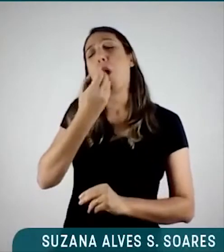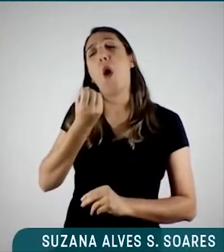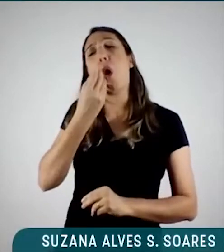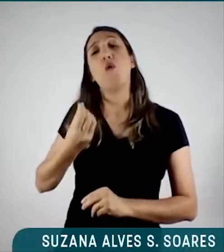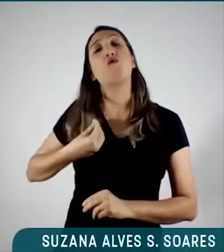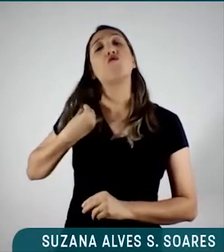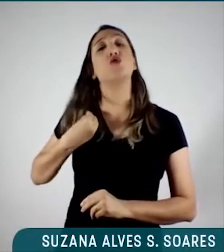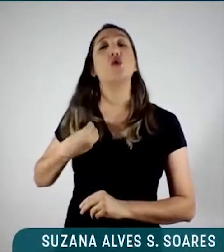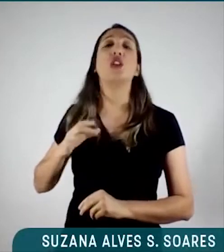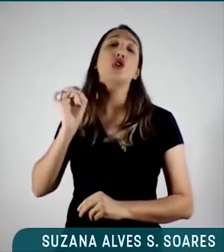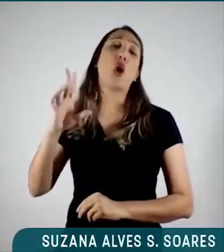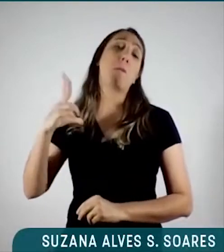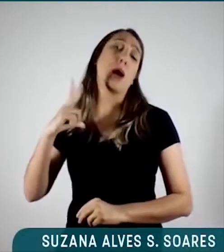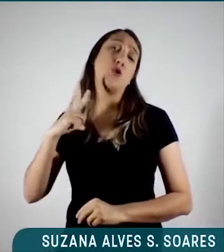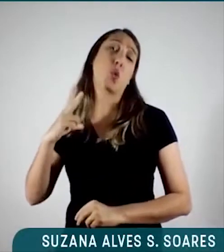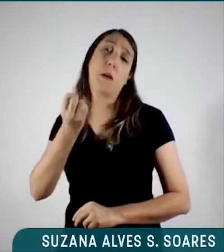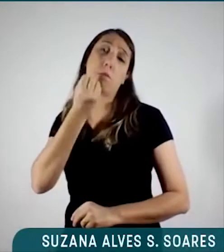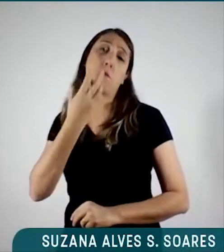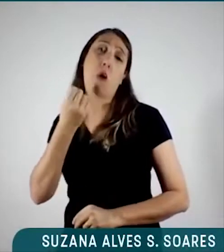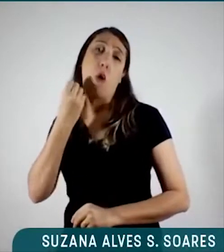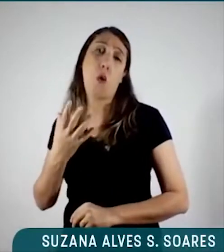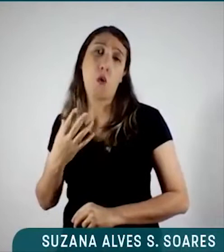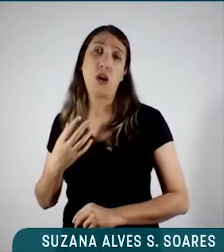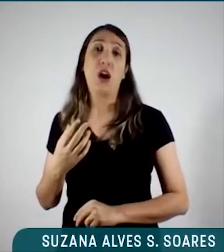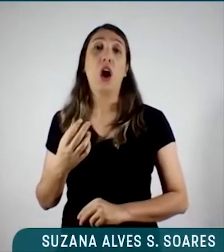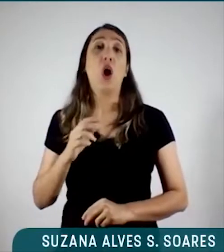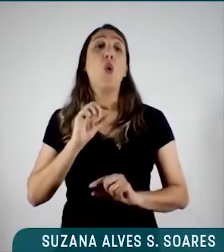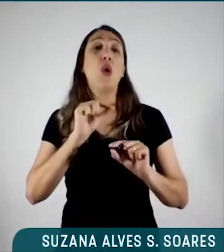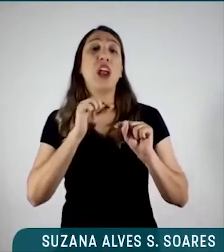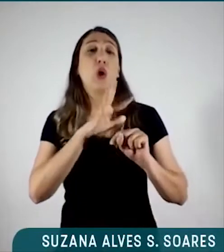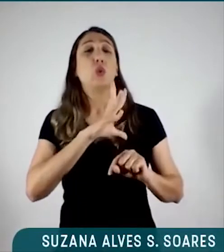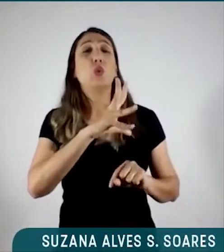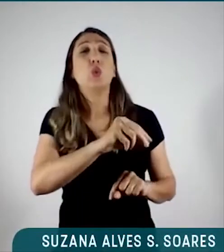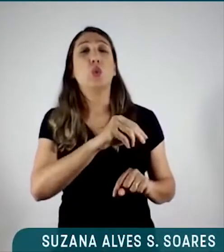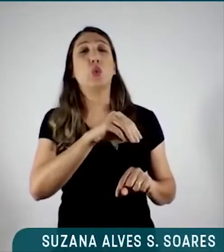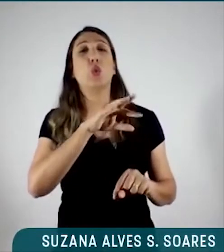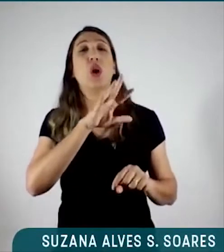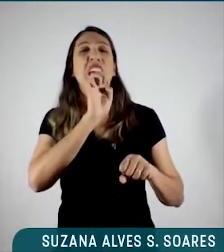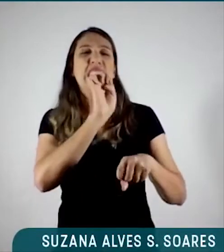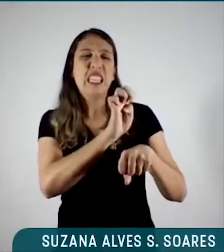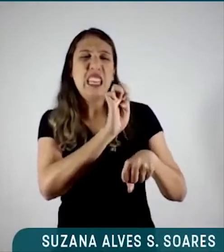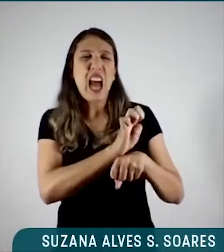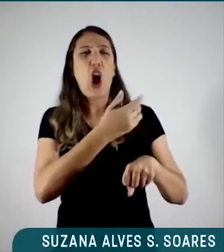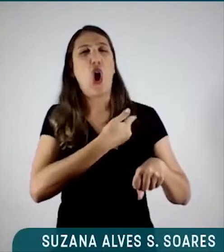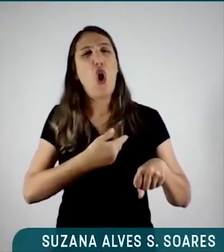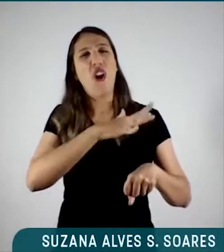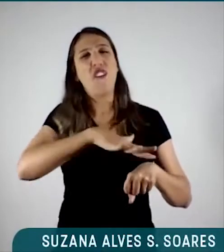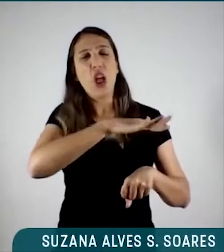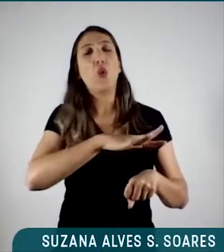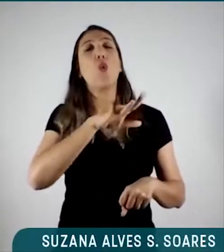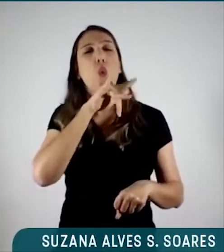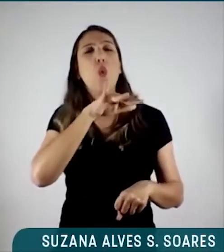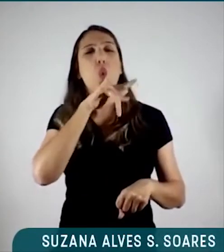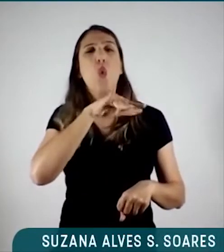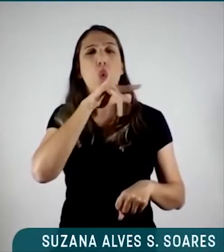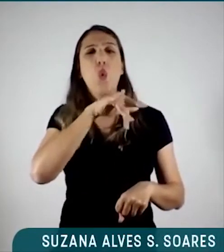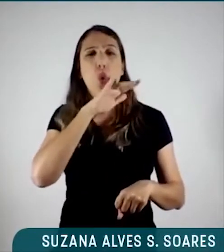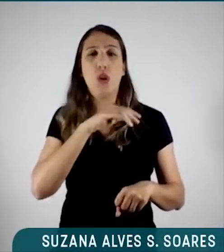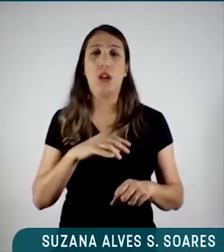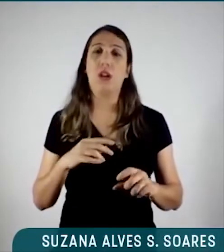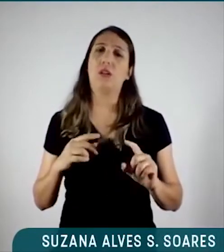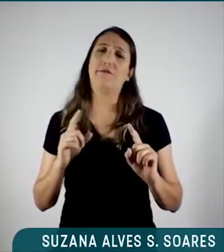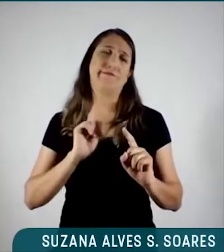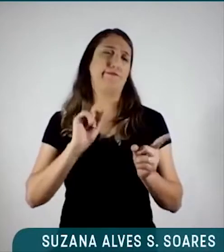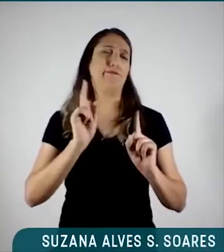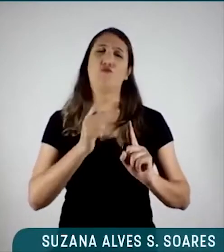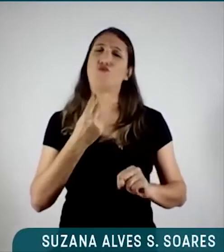for privatizado e tudo que é ruim funciona pela via estatal. E as coisas não podem ser